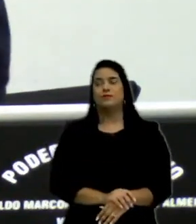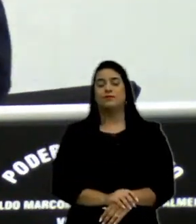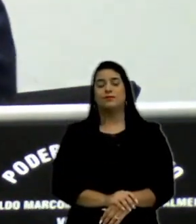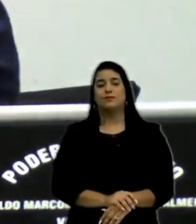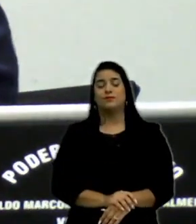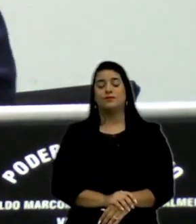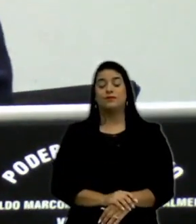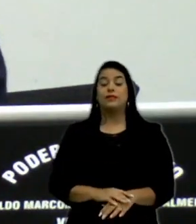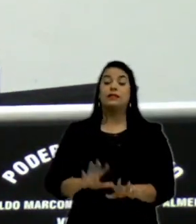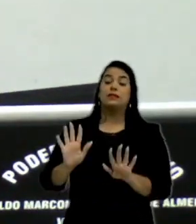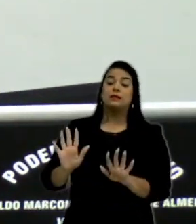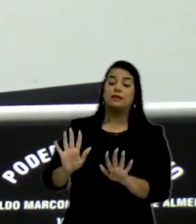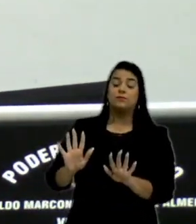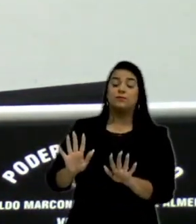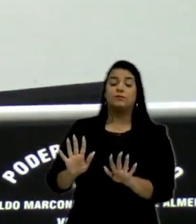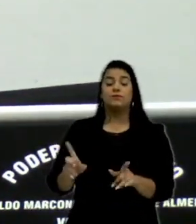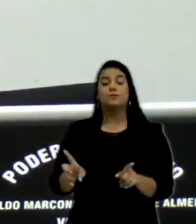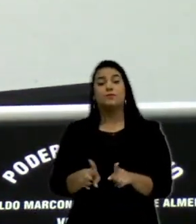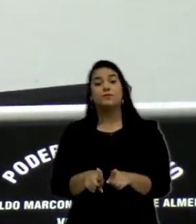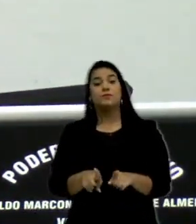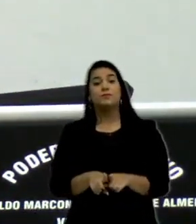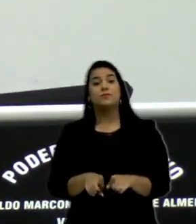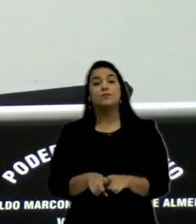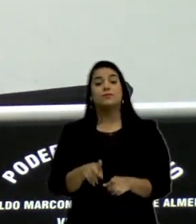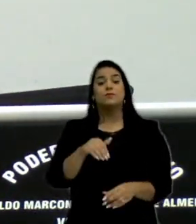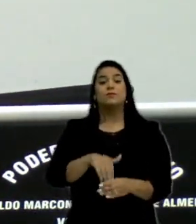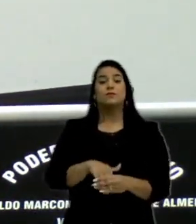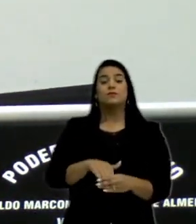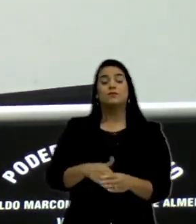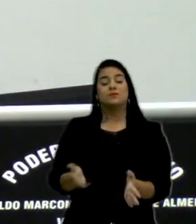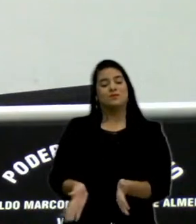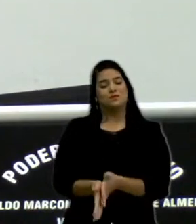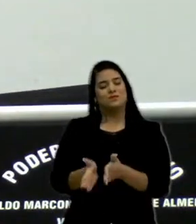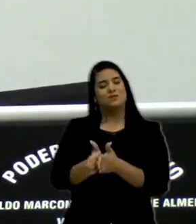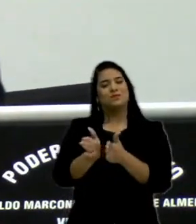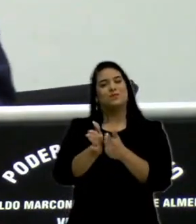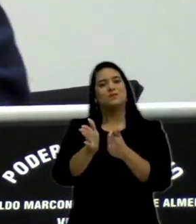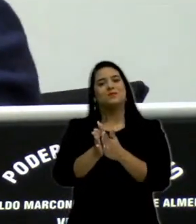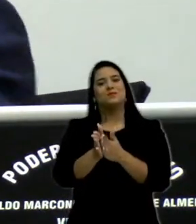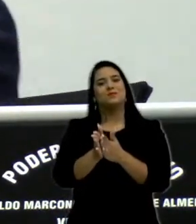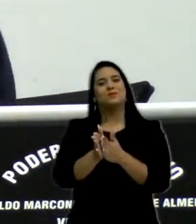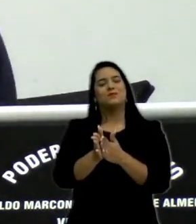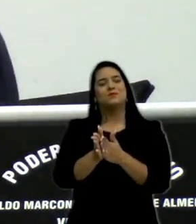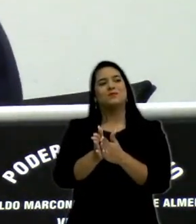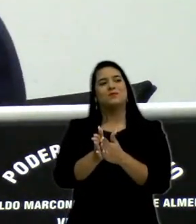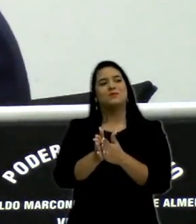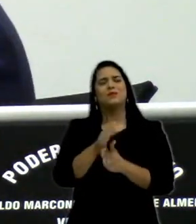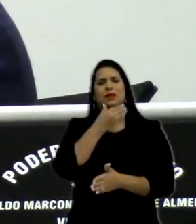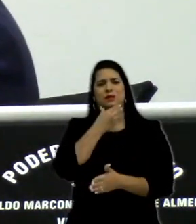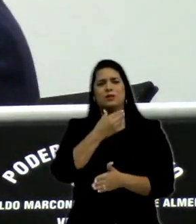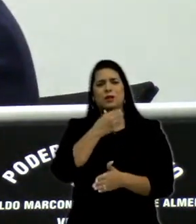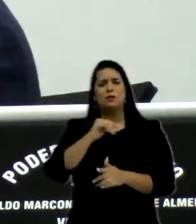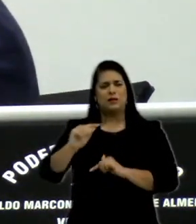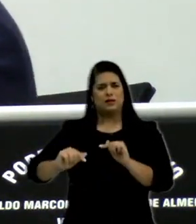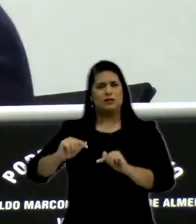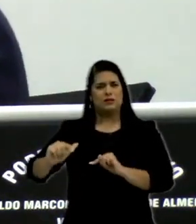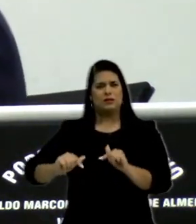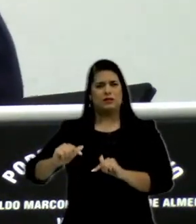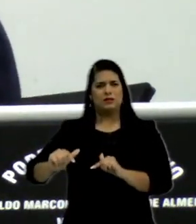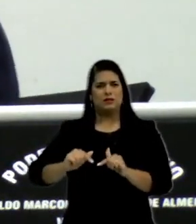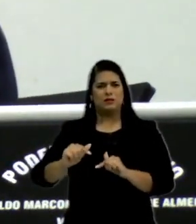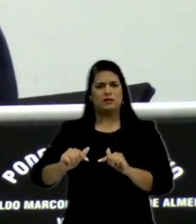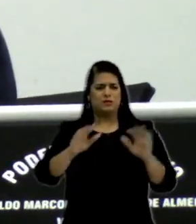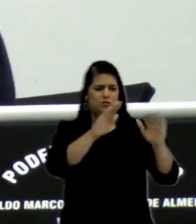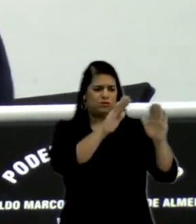Quero também colocar um voto de aplauso para o mercante da garagem, Samuel, o